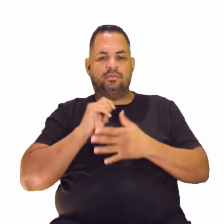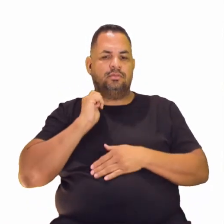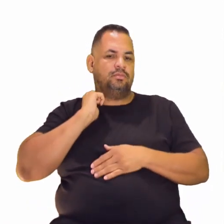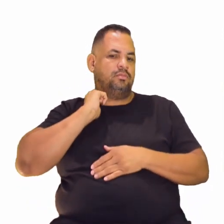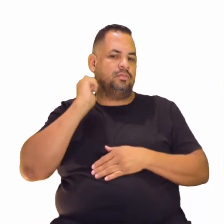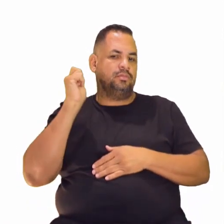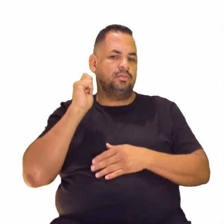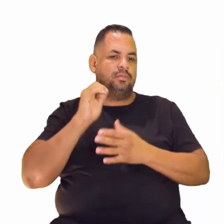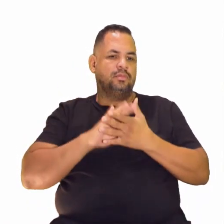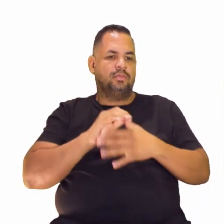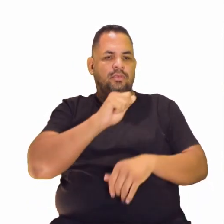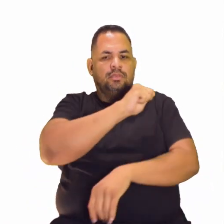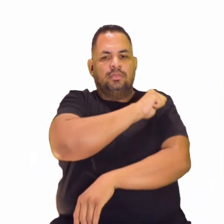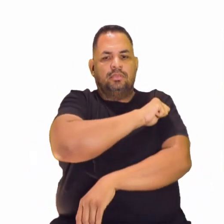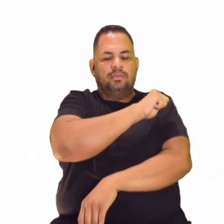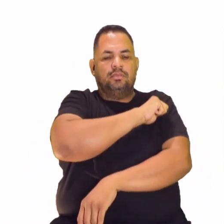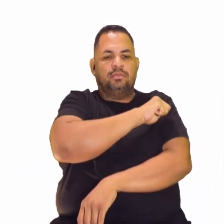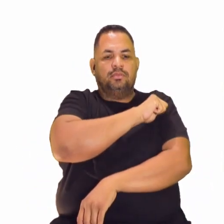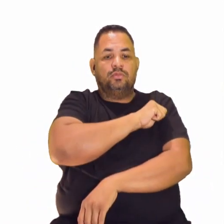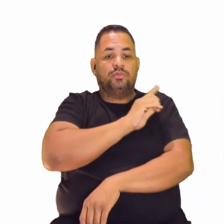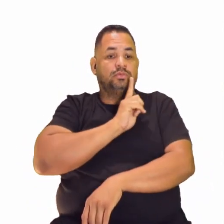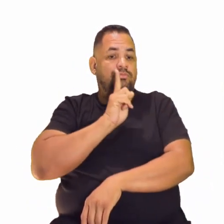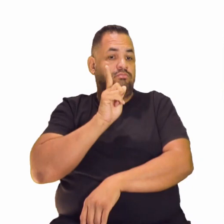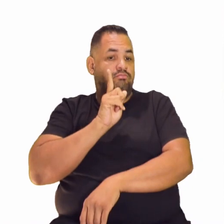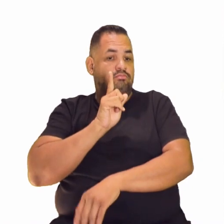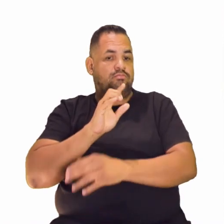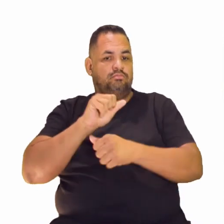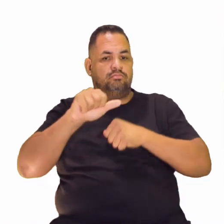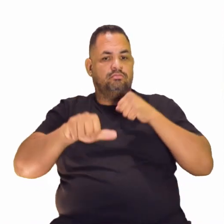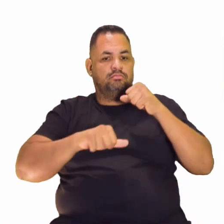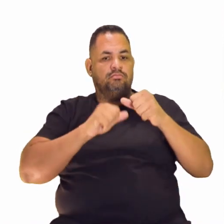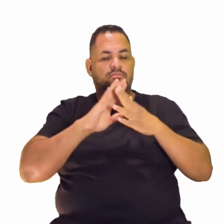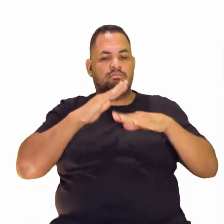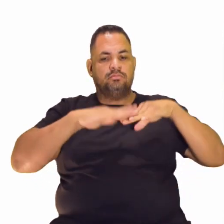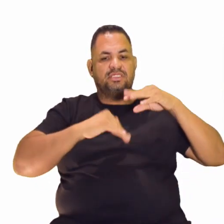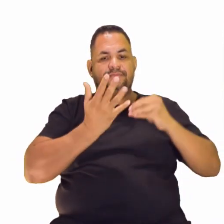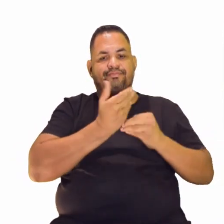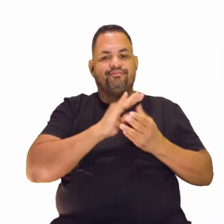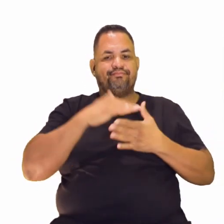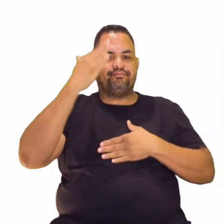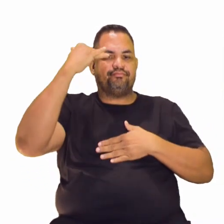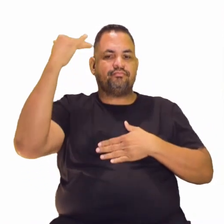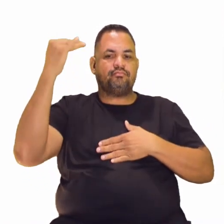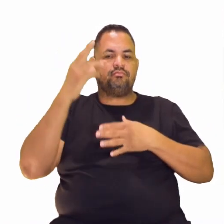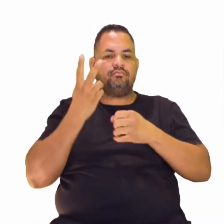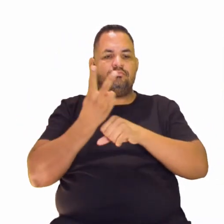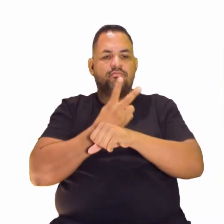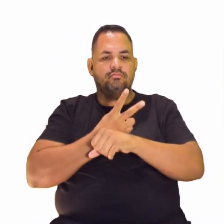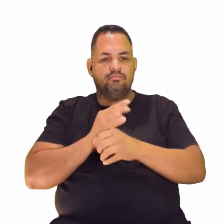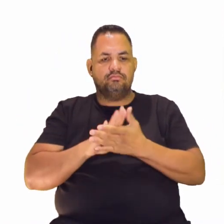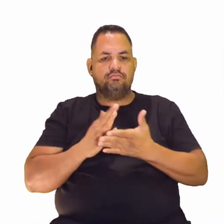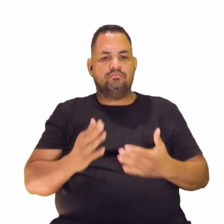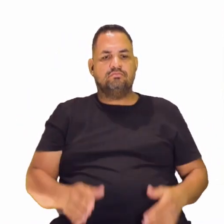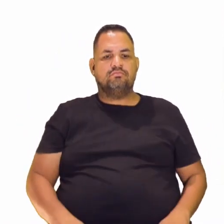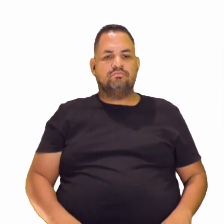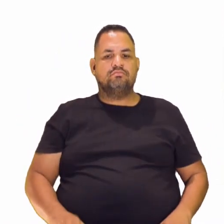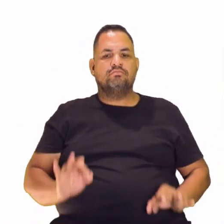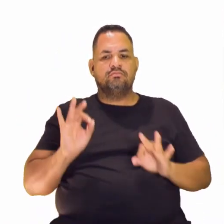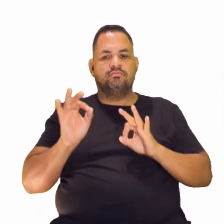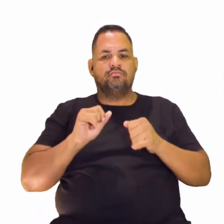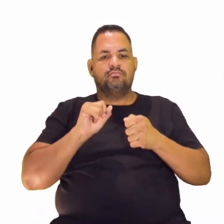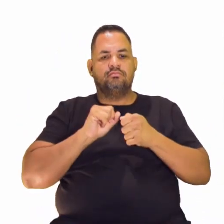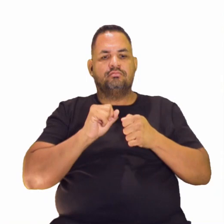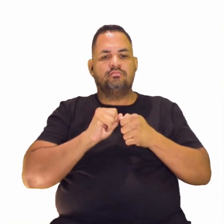Gerais e, no Rio de Janeiro, tornou-se artista célebre, destacado, procurado